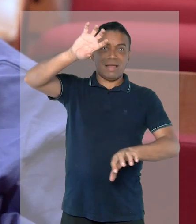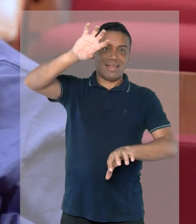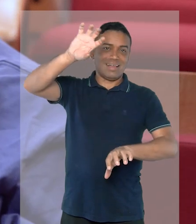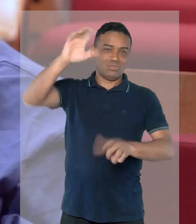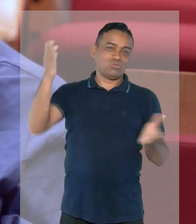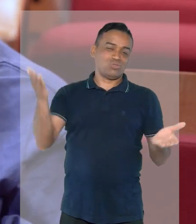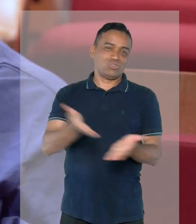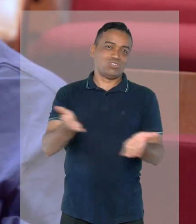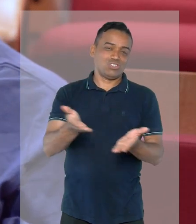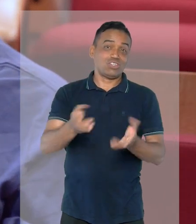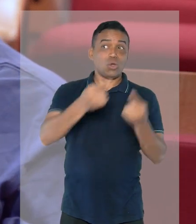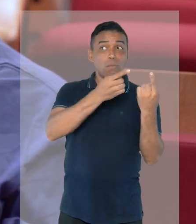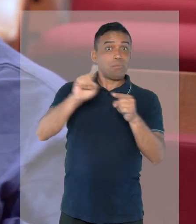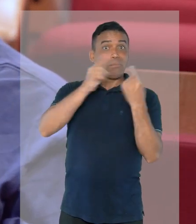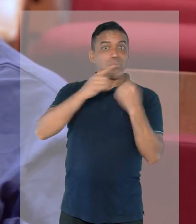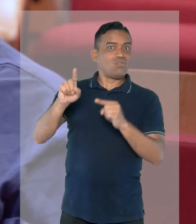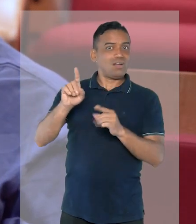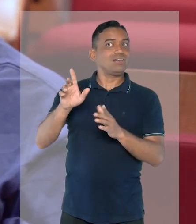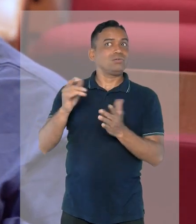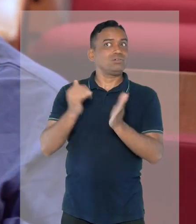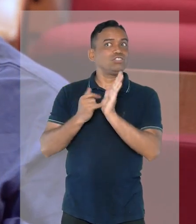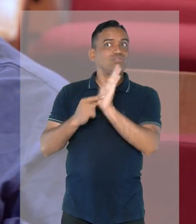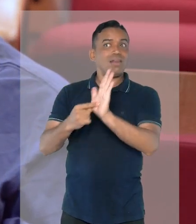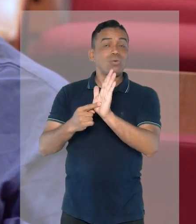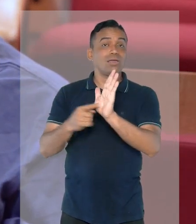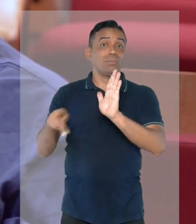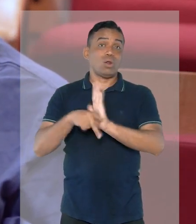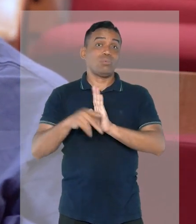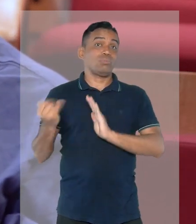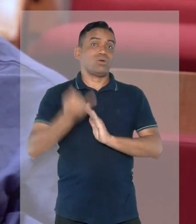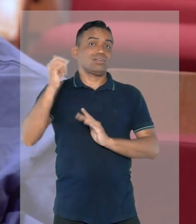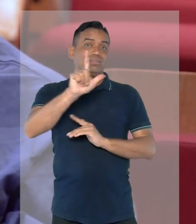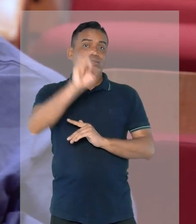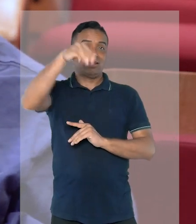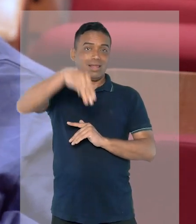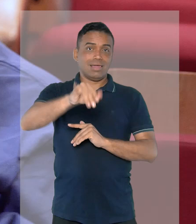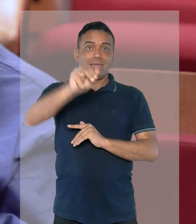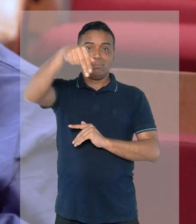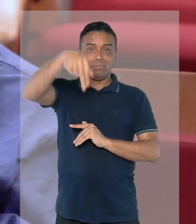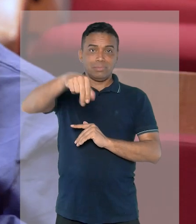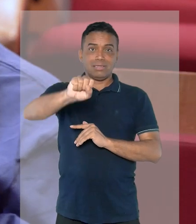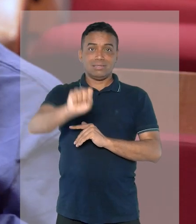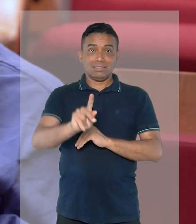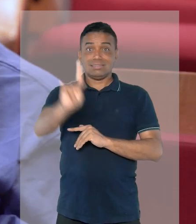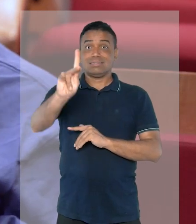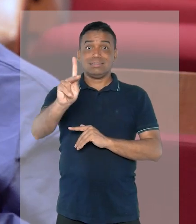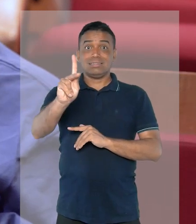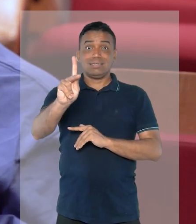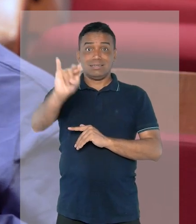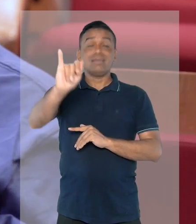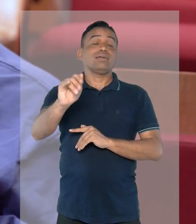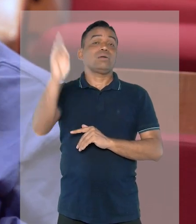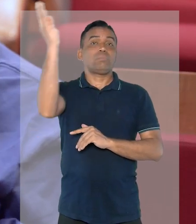estou te provocando, na verdade, para dizer daquilo que eu acho que é a importância do Leminski para o Brasil bipolarizado de hoje, para ver